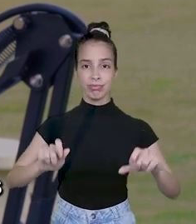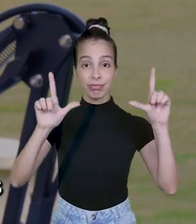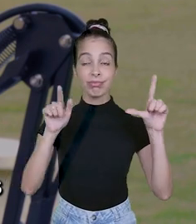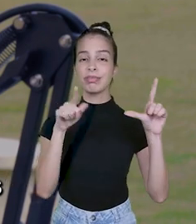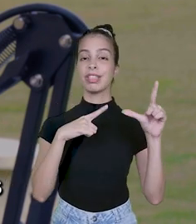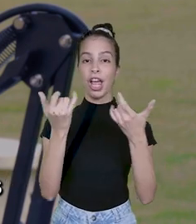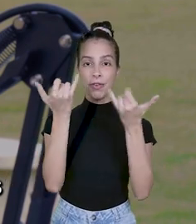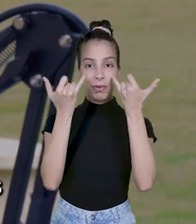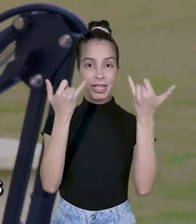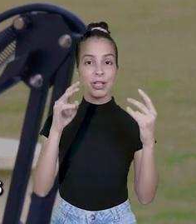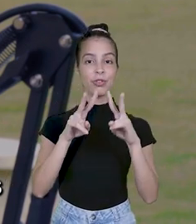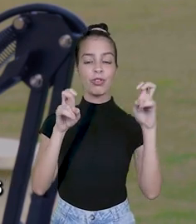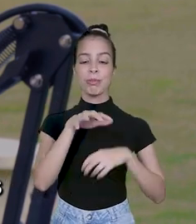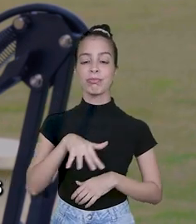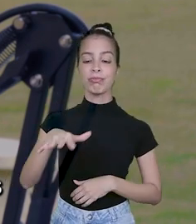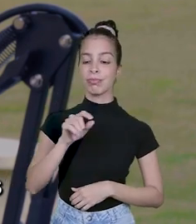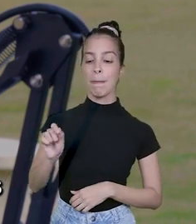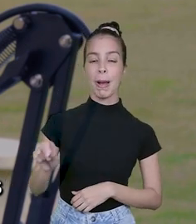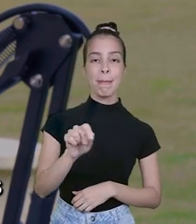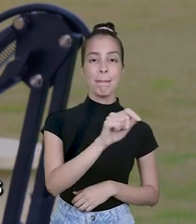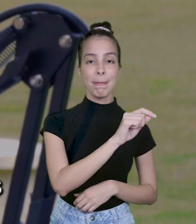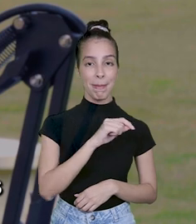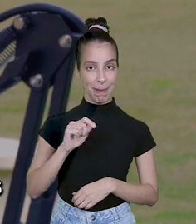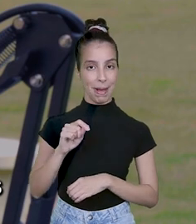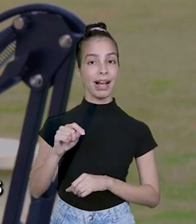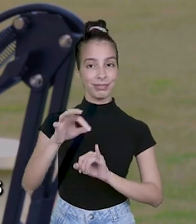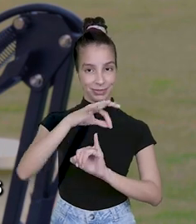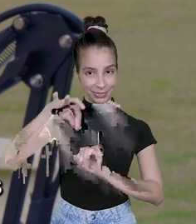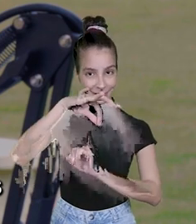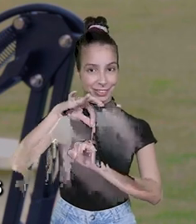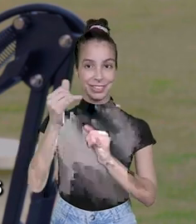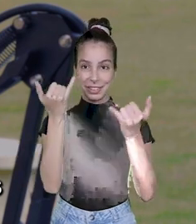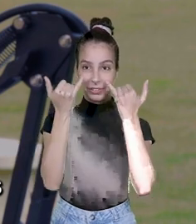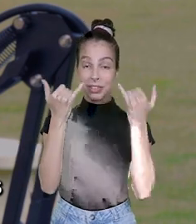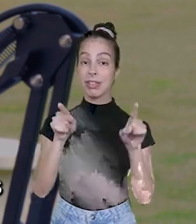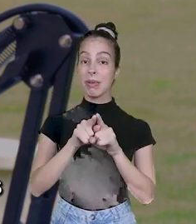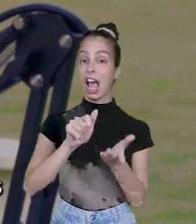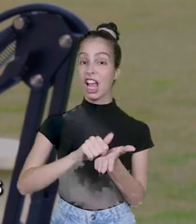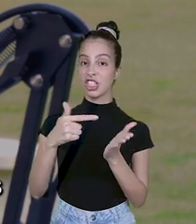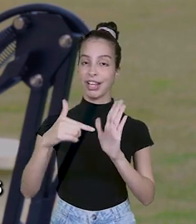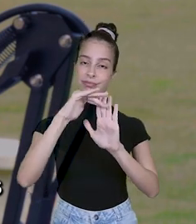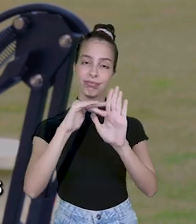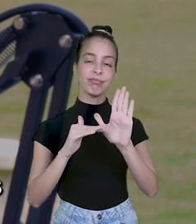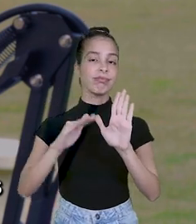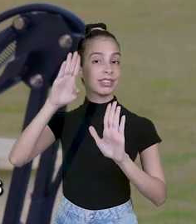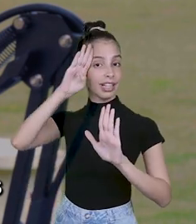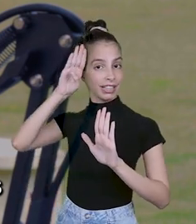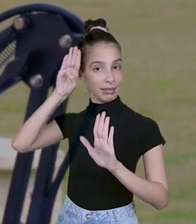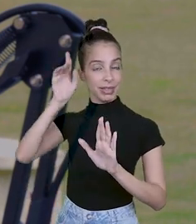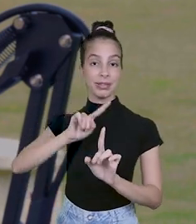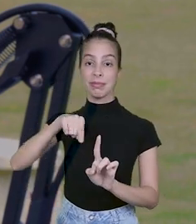lá você que nos ouve pode encontrar todas as informações sobre a instituição agendas